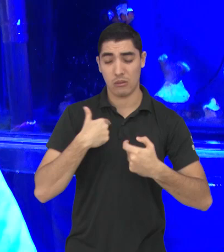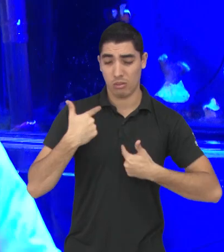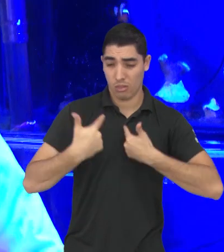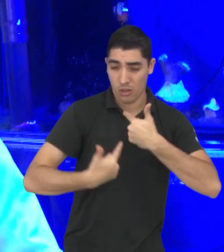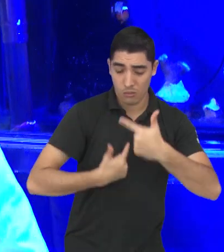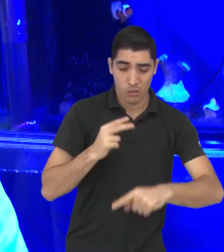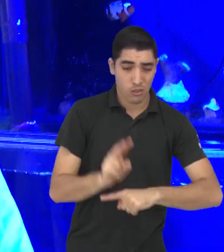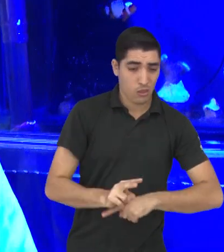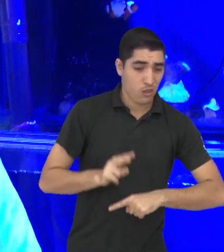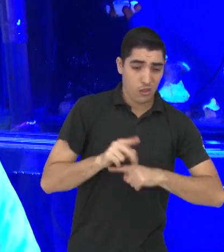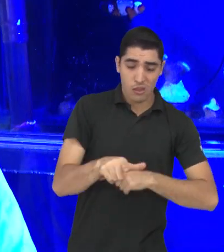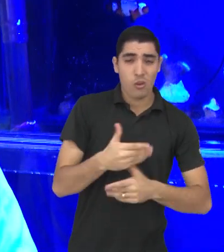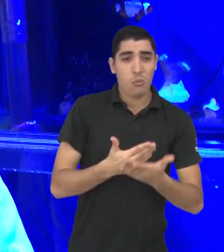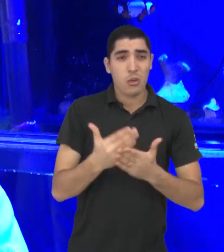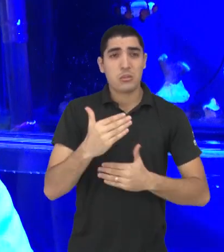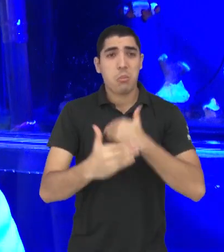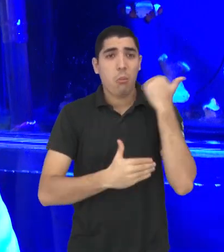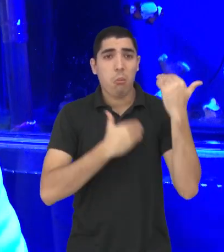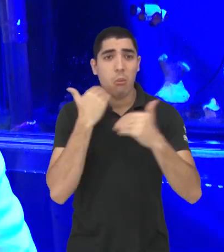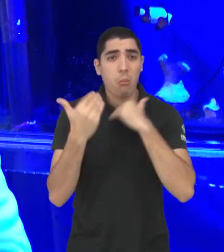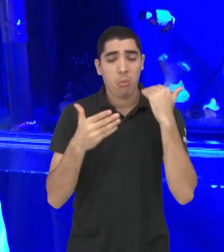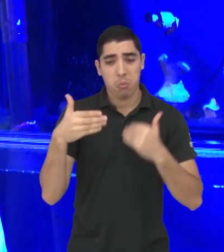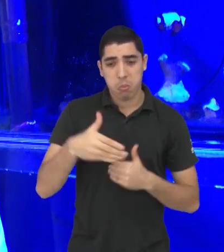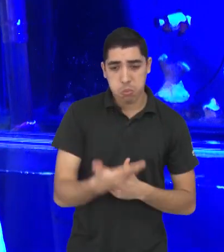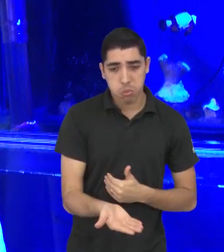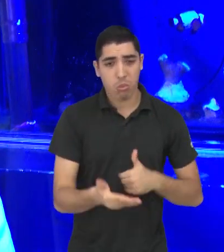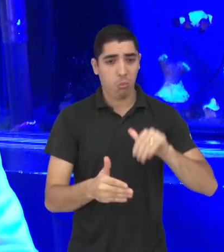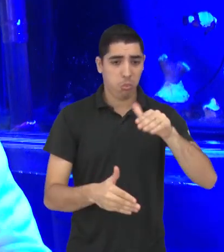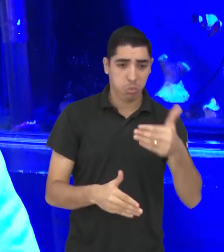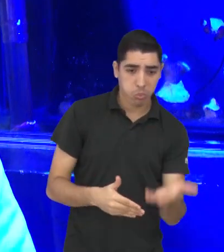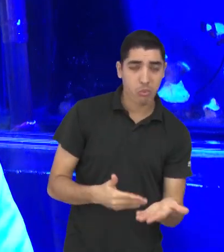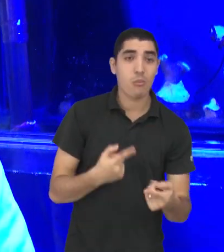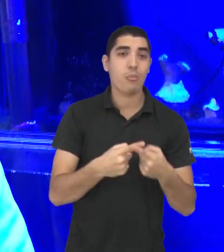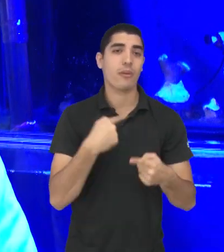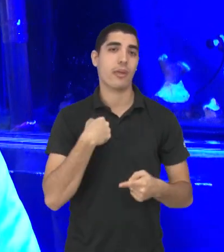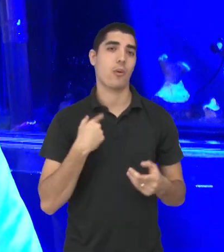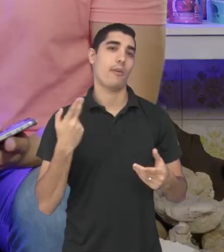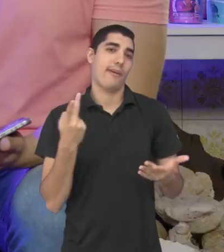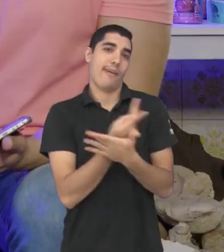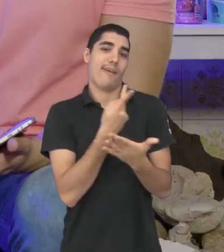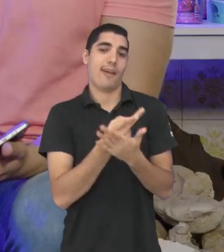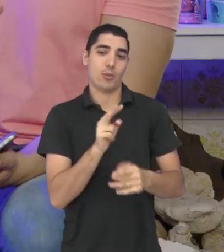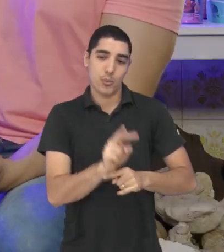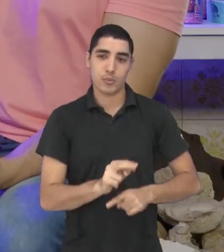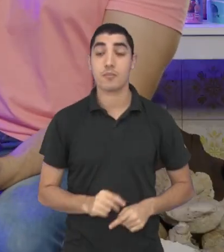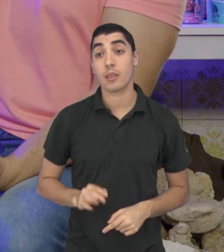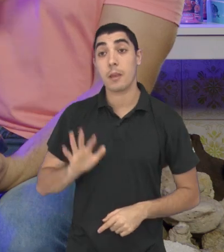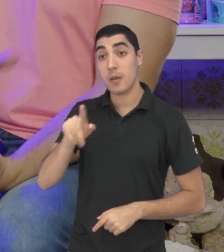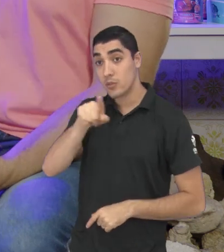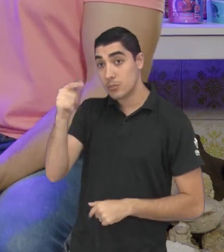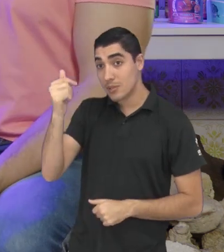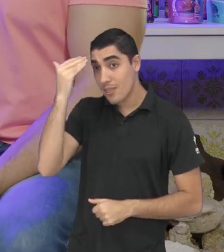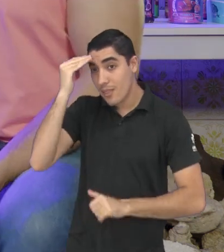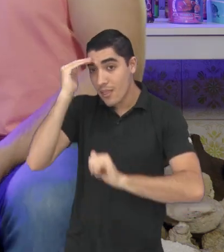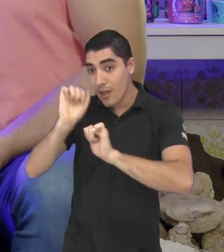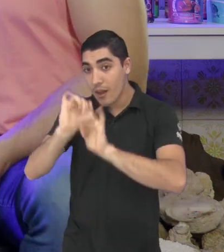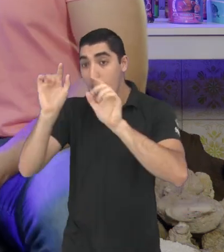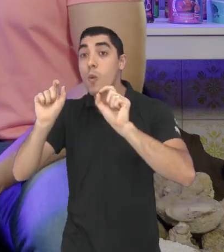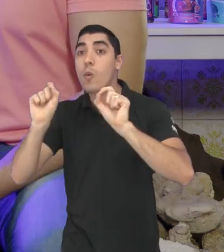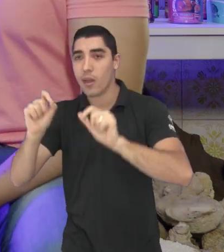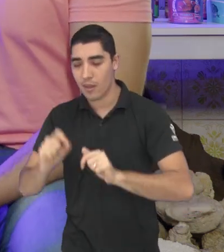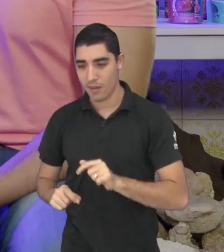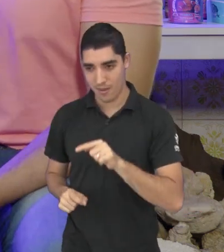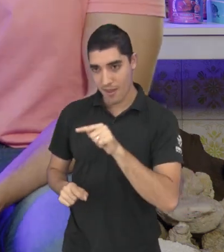complicado, te dá trabalho, você tem mortalidade. Por quê? Porque você pegou a base dele errada. Sim. Agora, o que você precisa saber é